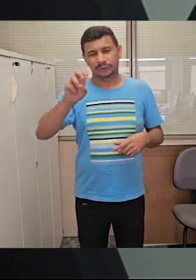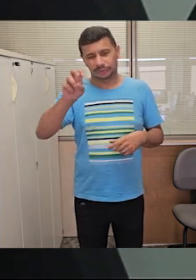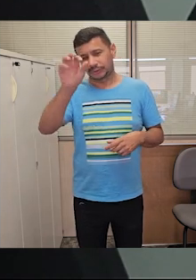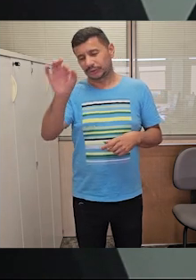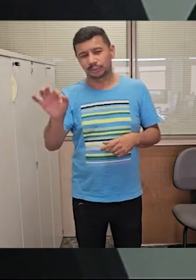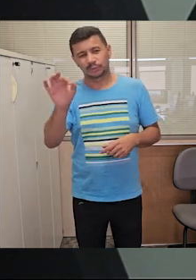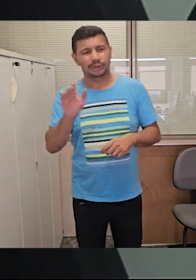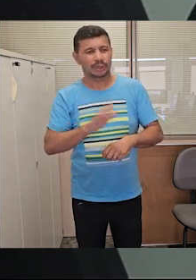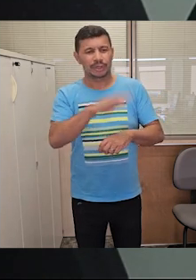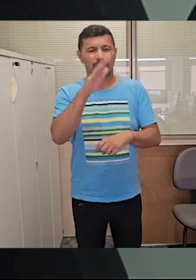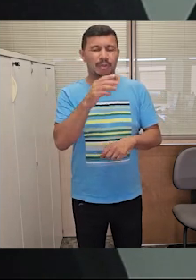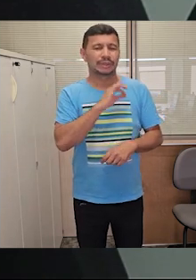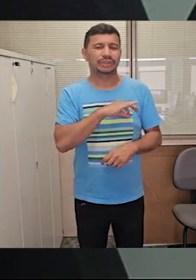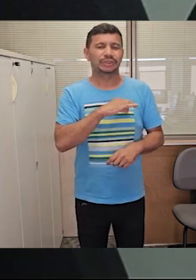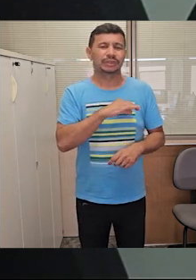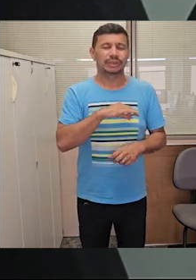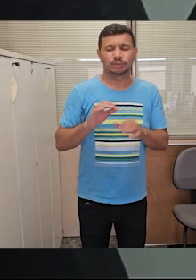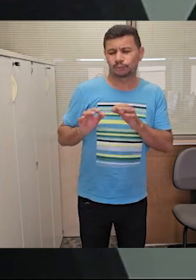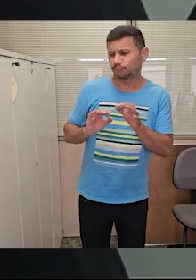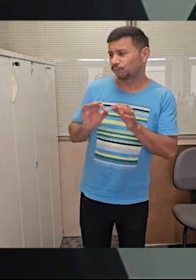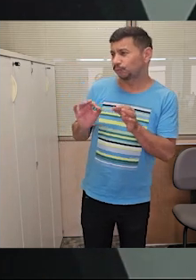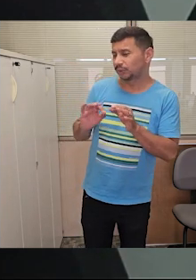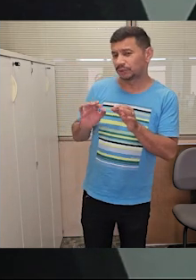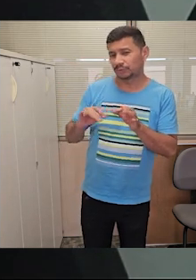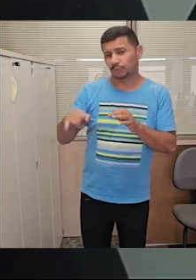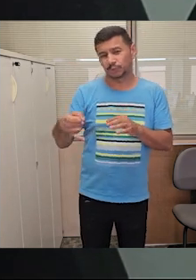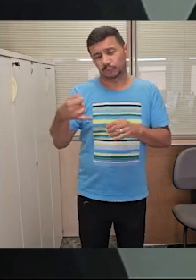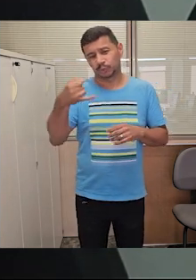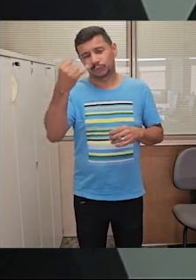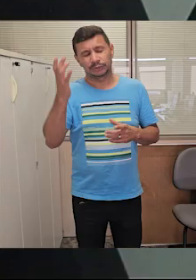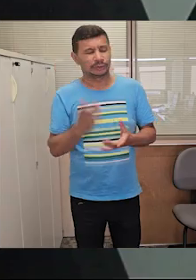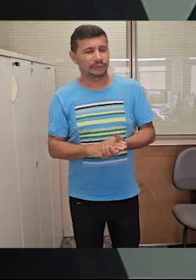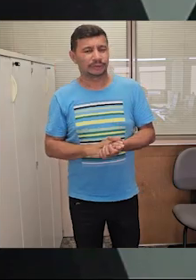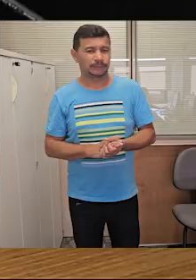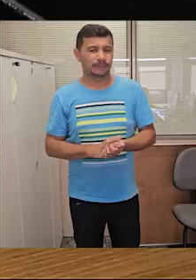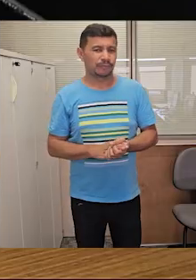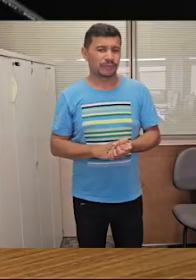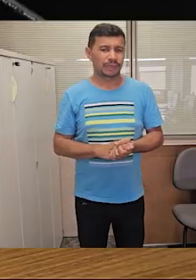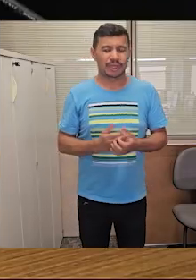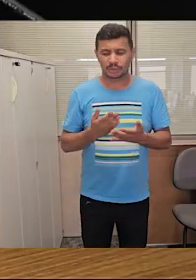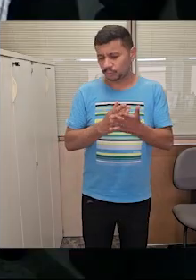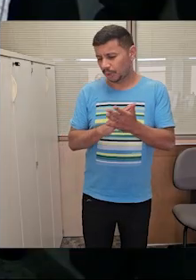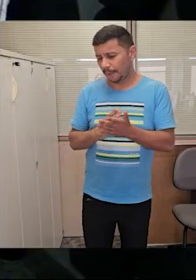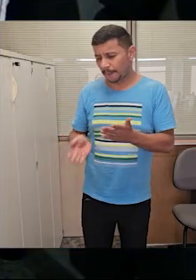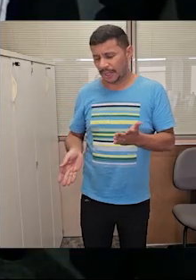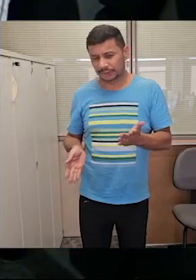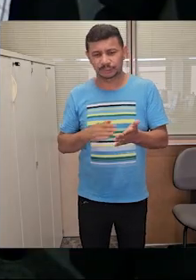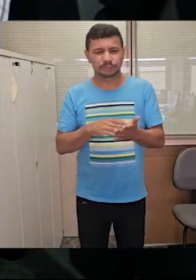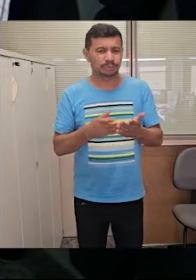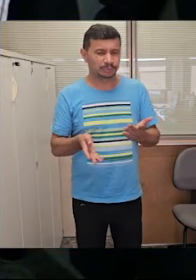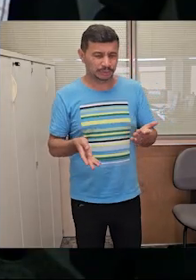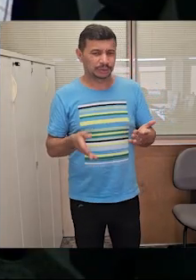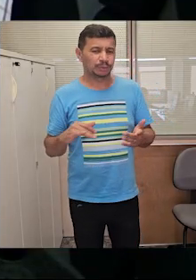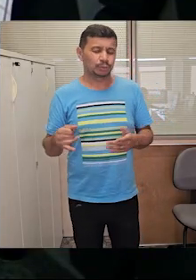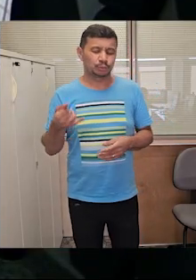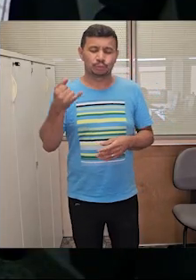nos salários, que compensava um pouco da inflação, da não perda. Não era nem toda, né? Não. Era parte da inflação. Parte